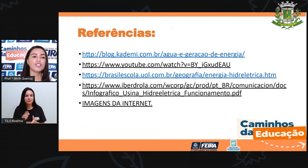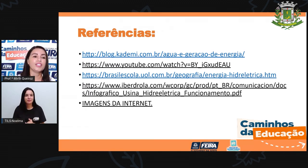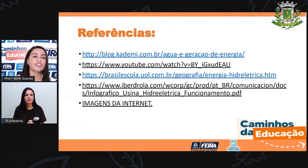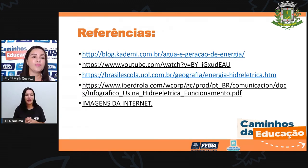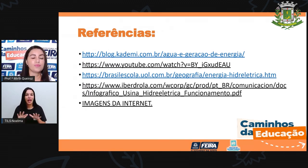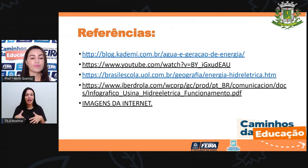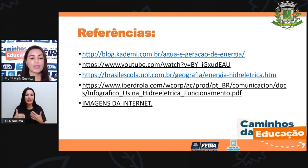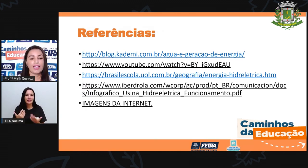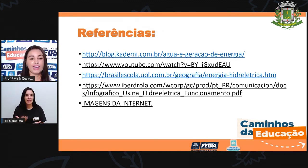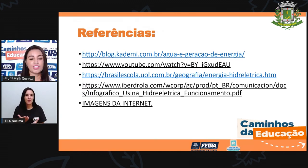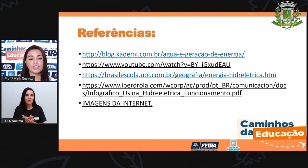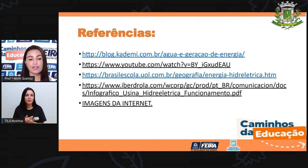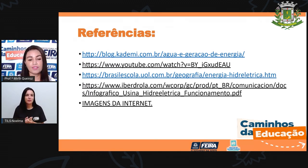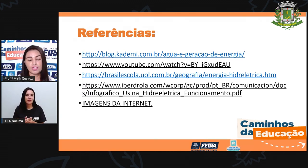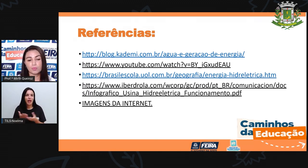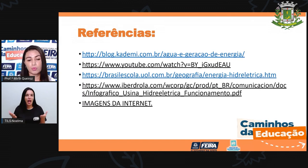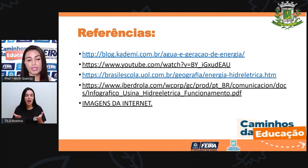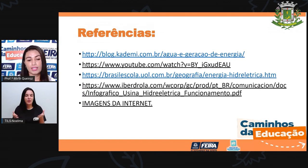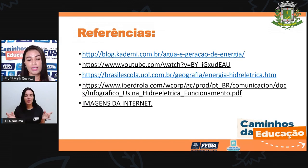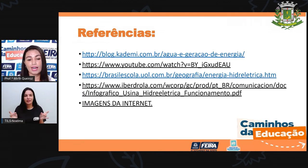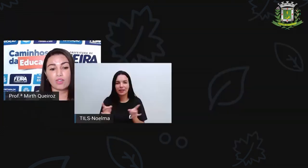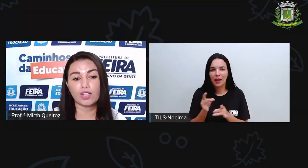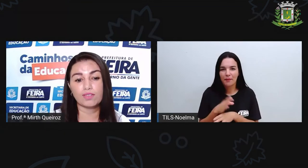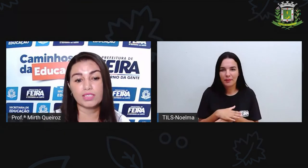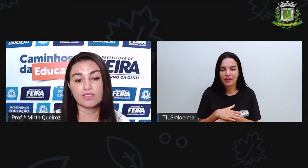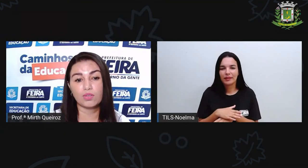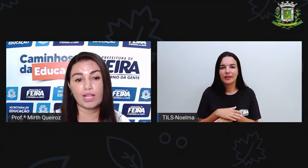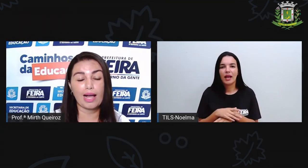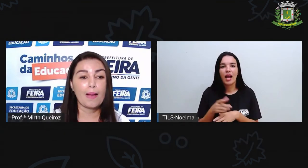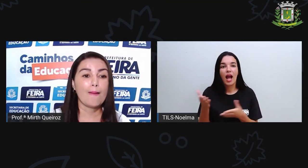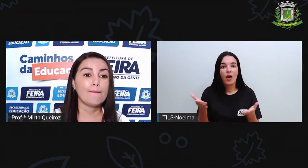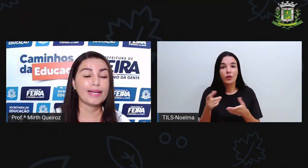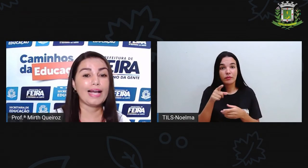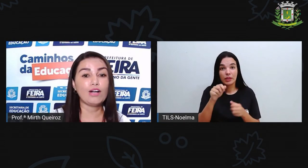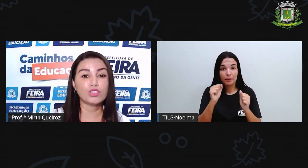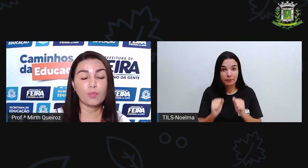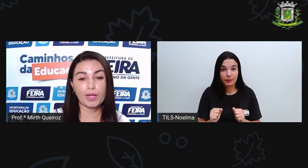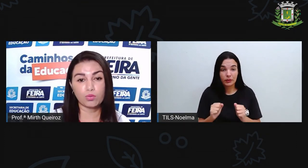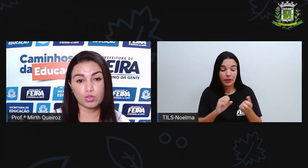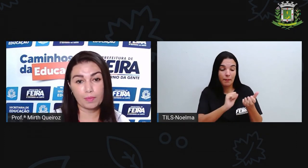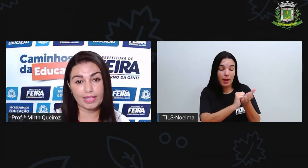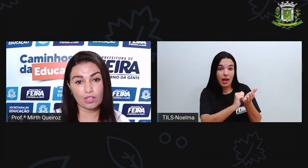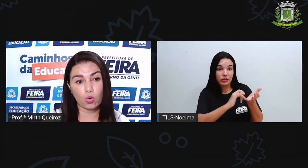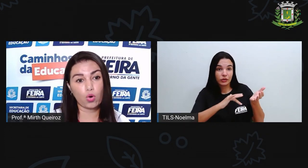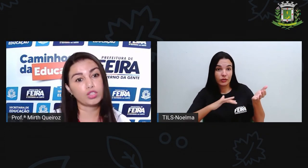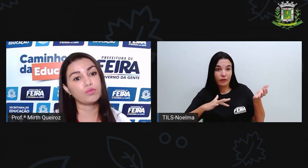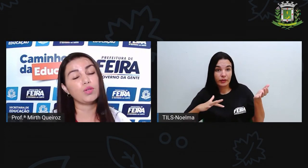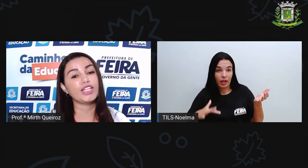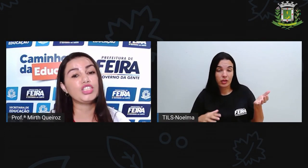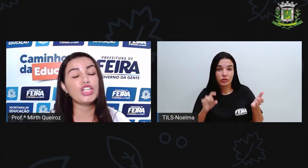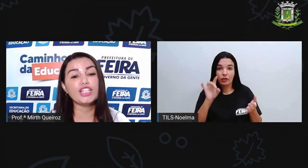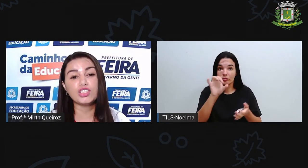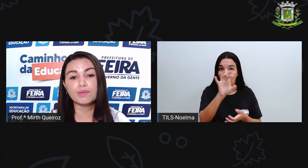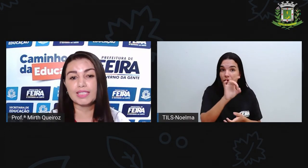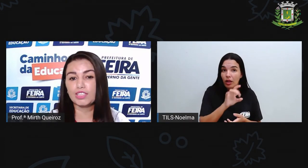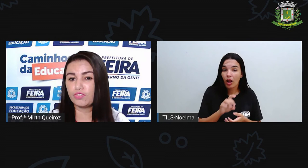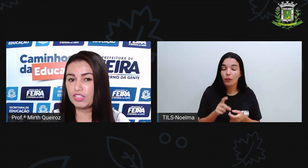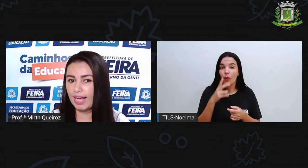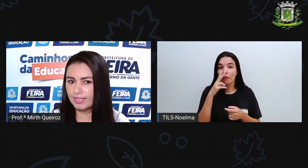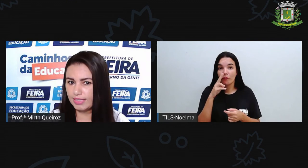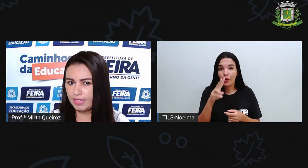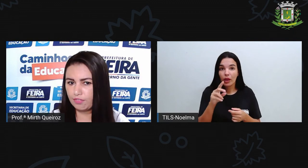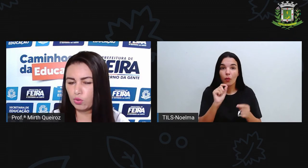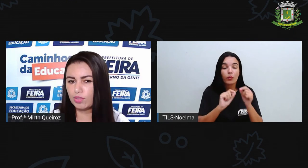Bom, gente, a gente vai ficando por aqui. Agora, vocês vão lá pegar o seu percurso pedagógico, vão ler direitinho as